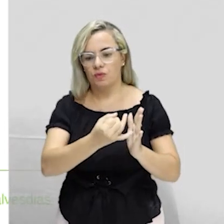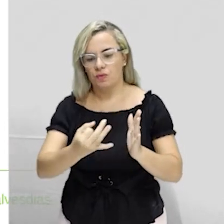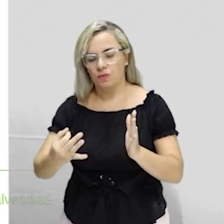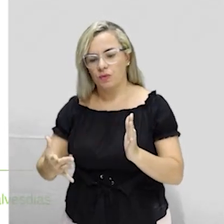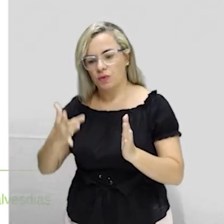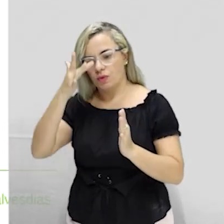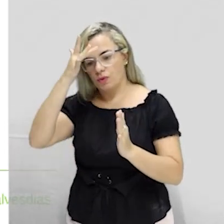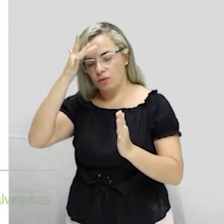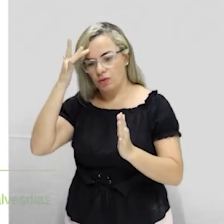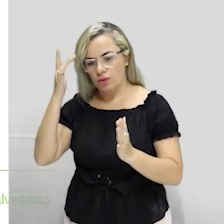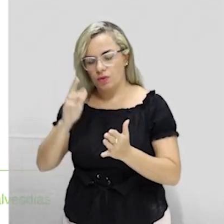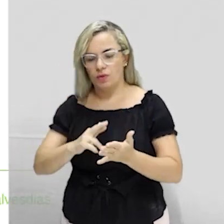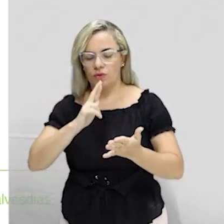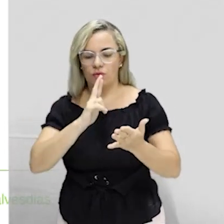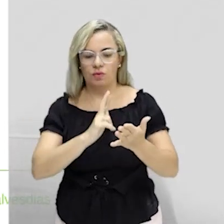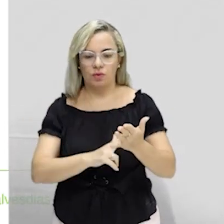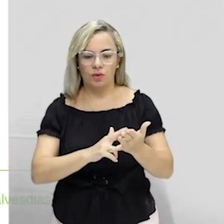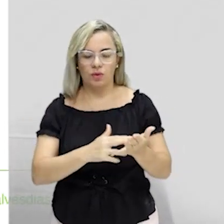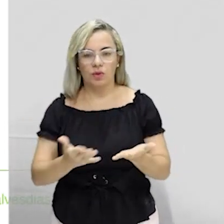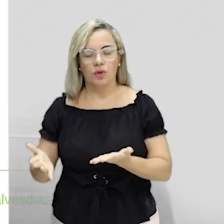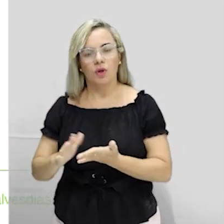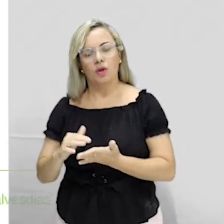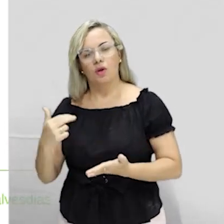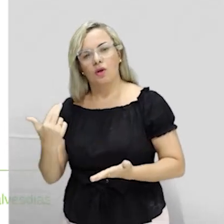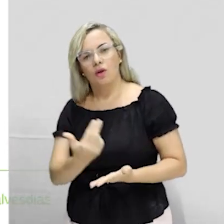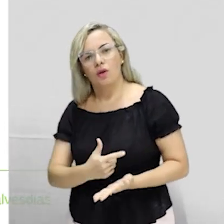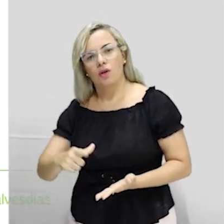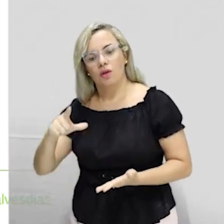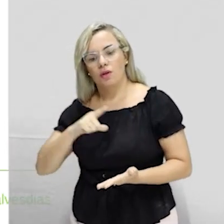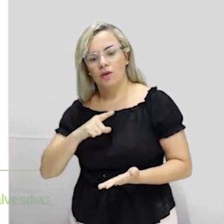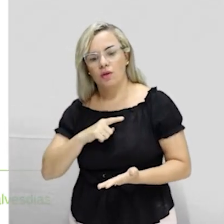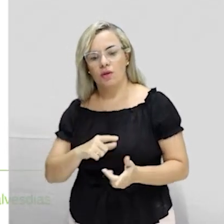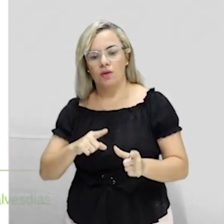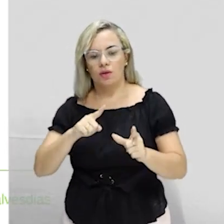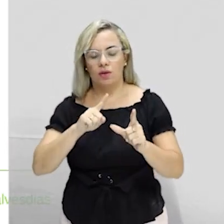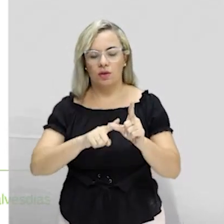candidatos reprovados? E aí nós temos como opções, tá, na letra A,